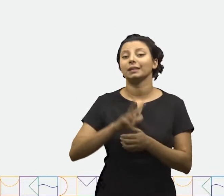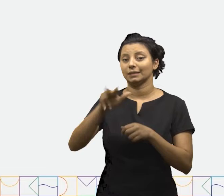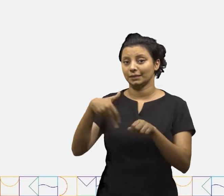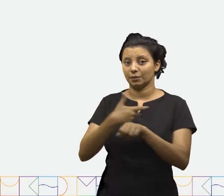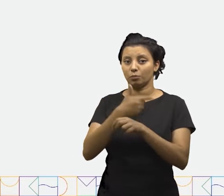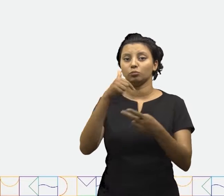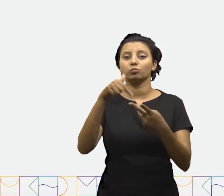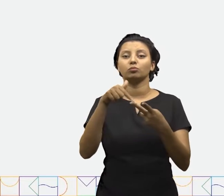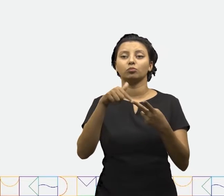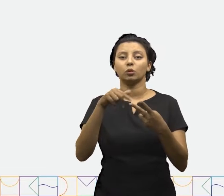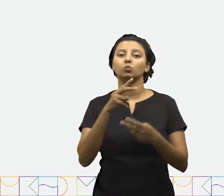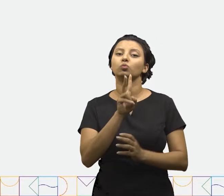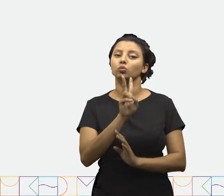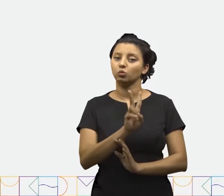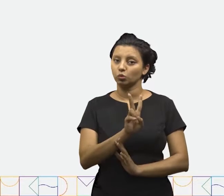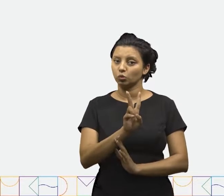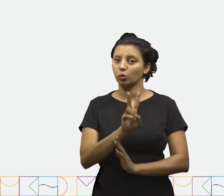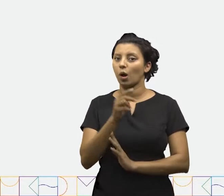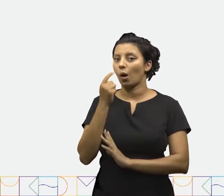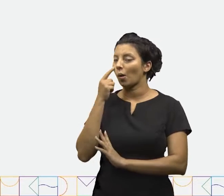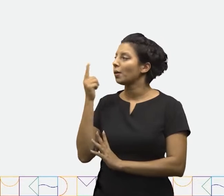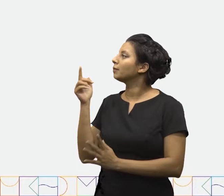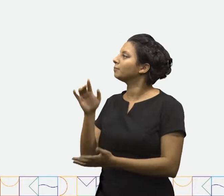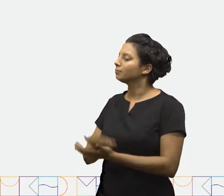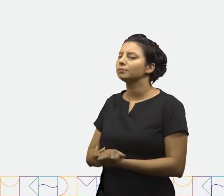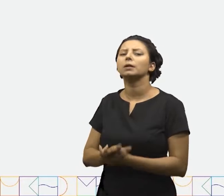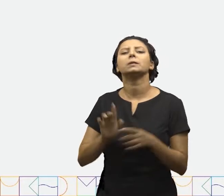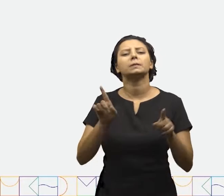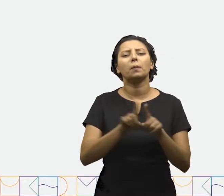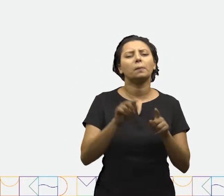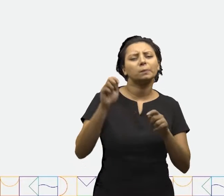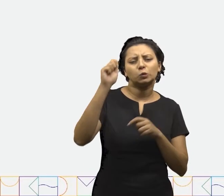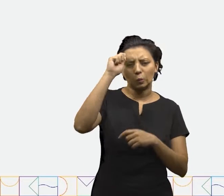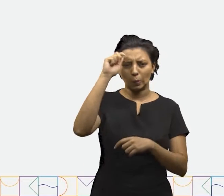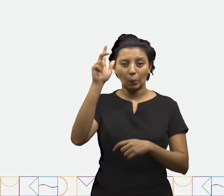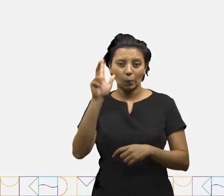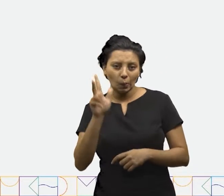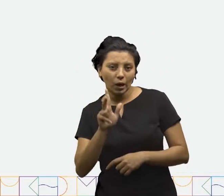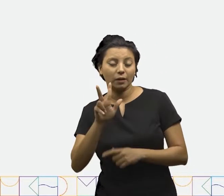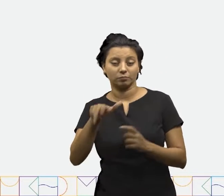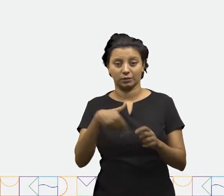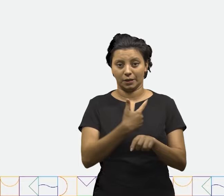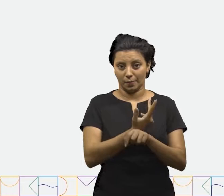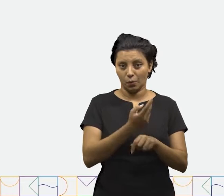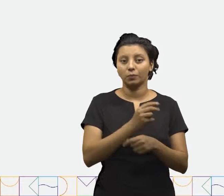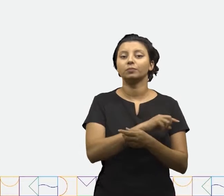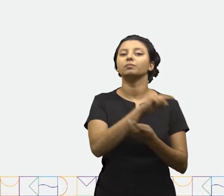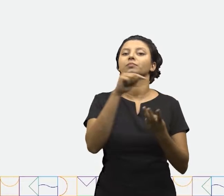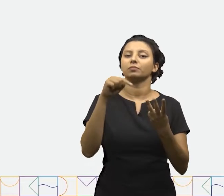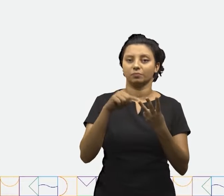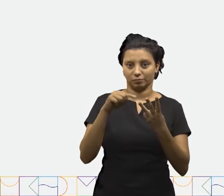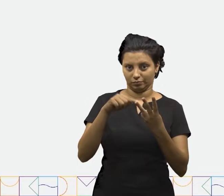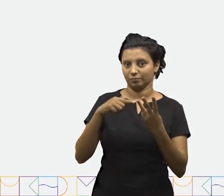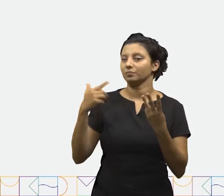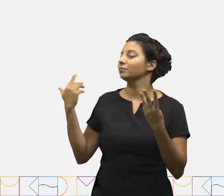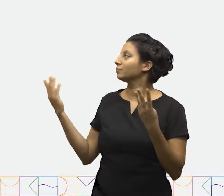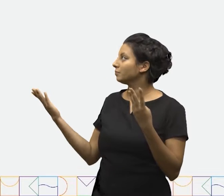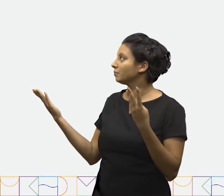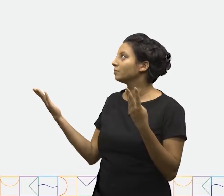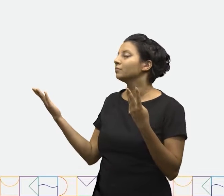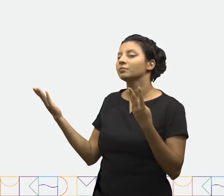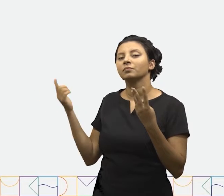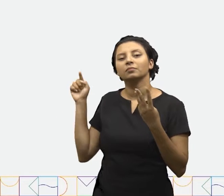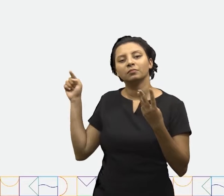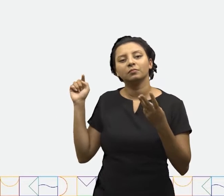vinha o número 2, que era um aluno muito esperto. Após ele, vinha o número